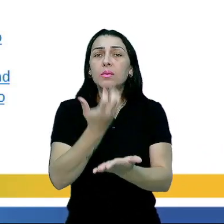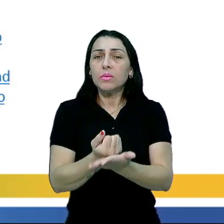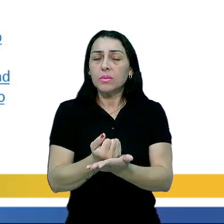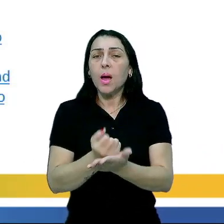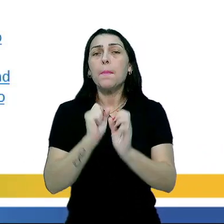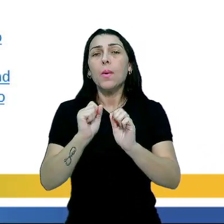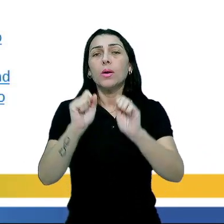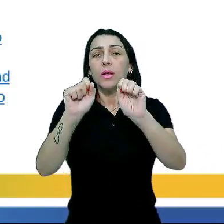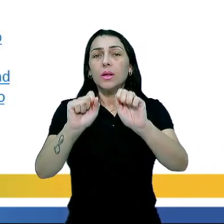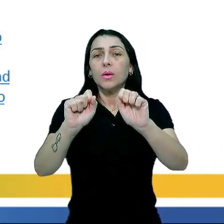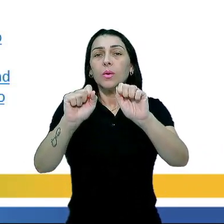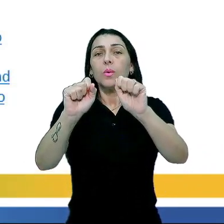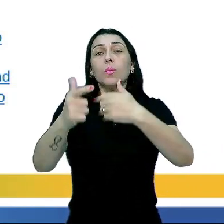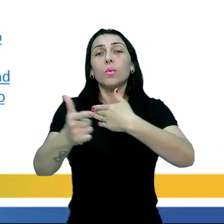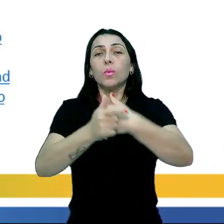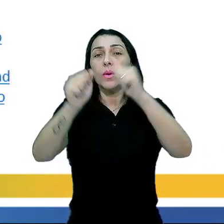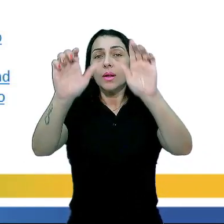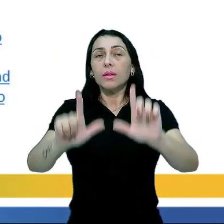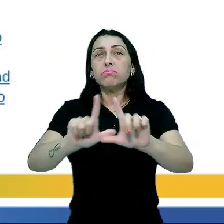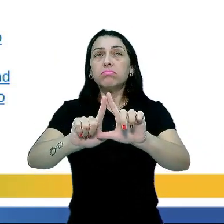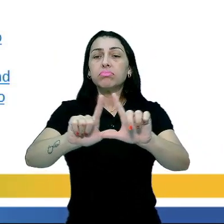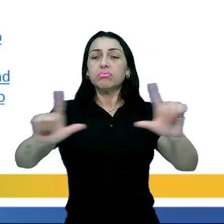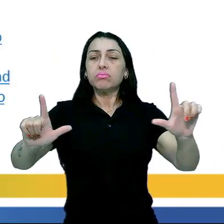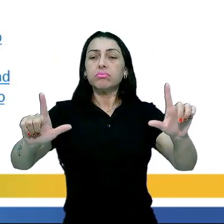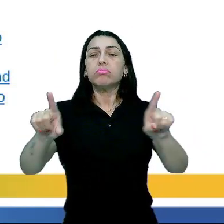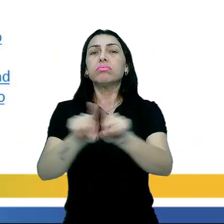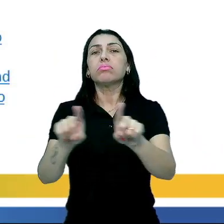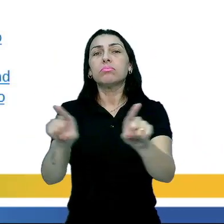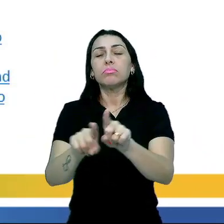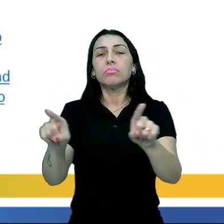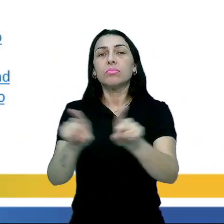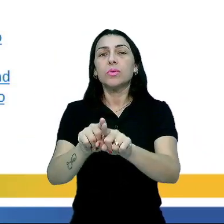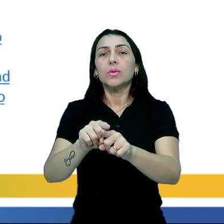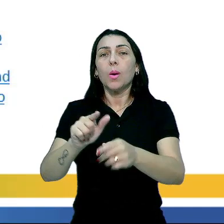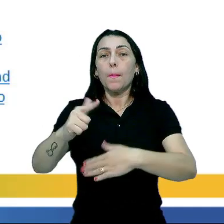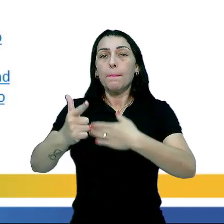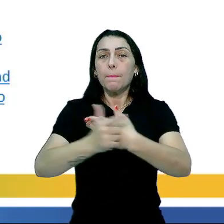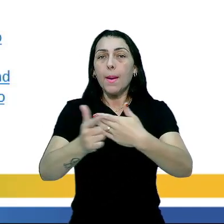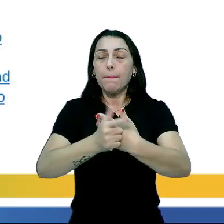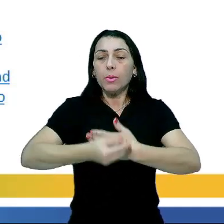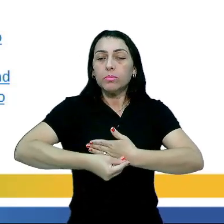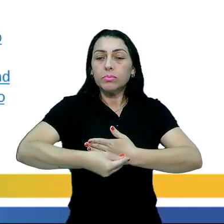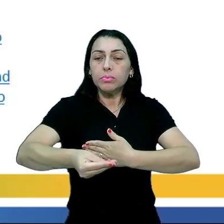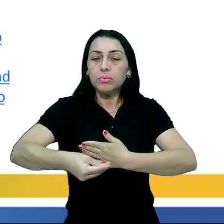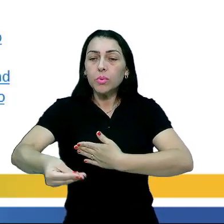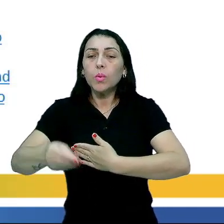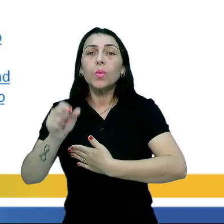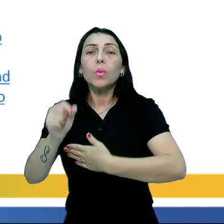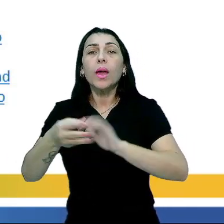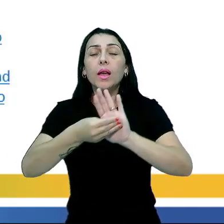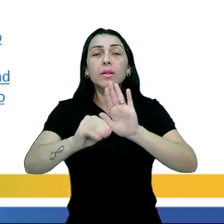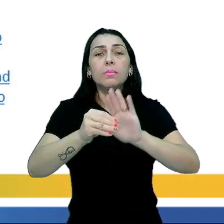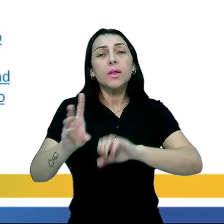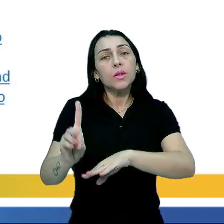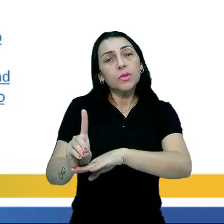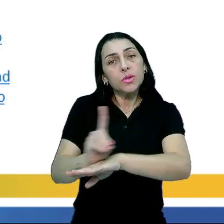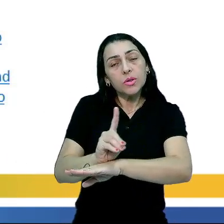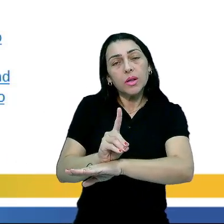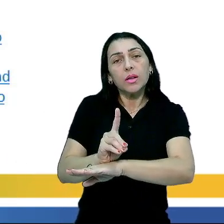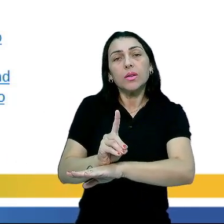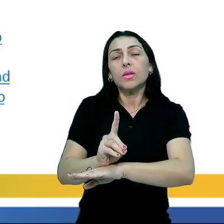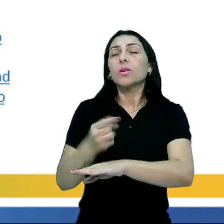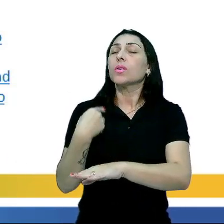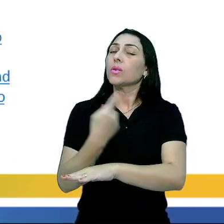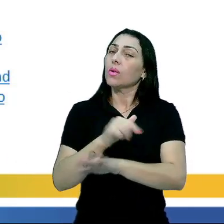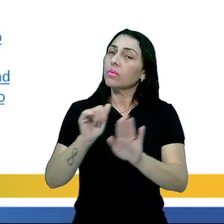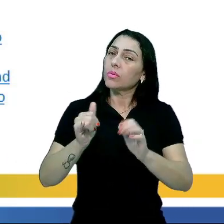um cartaz, um outdoor, uma panfletagem. E o que são as mídias digitais? Então, é aquilo que a